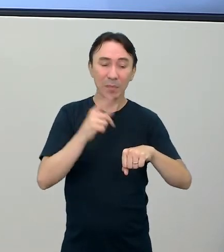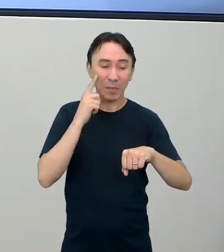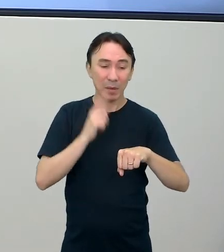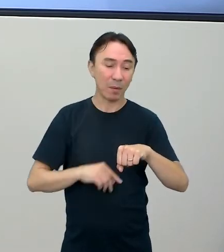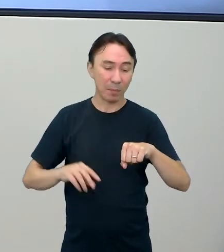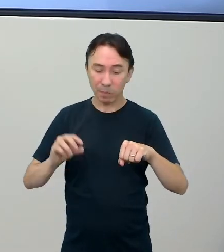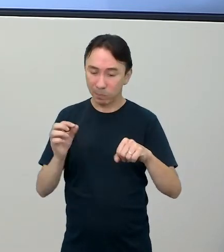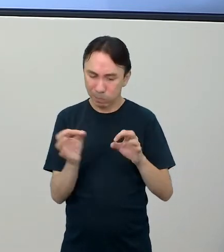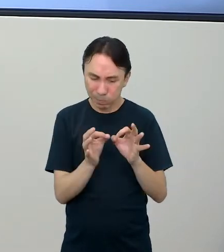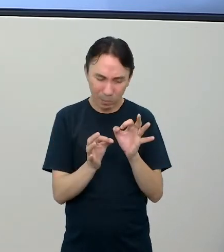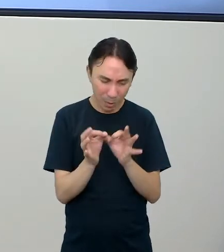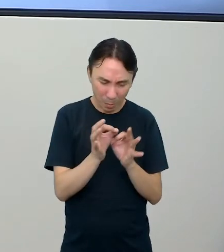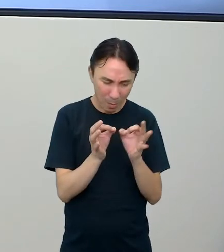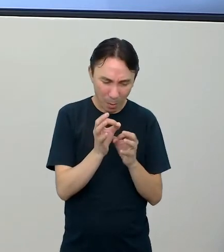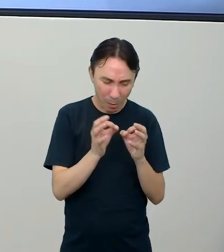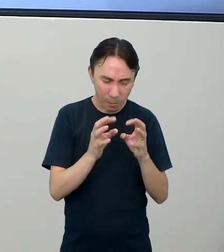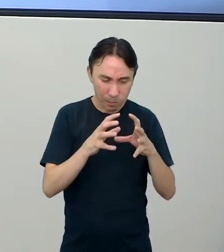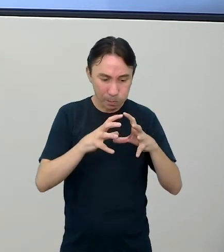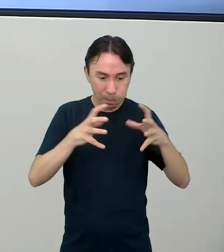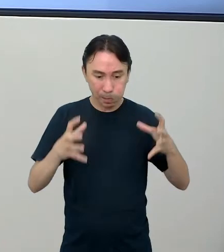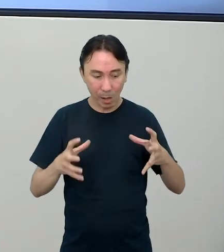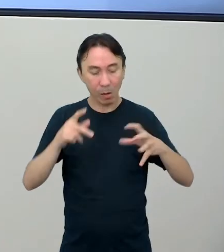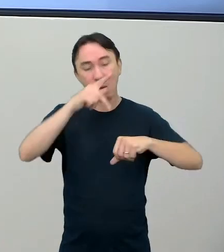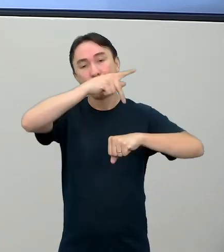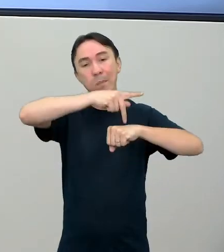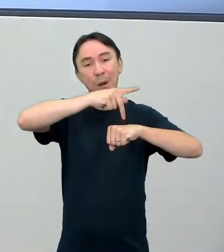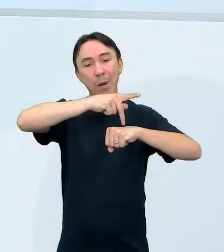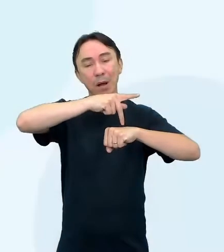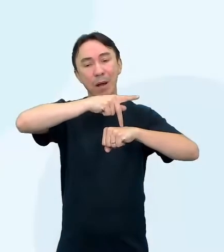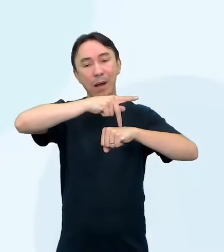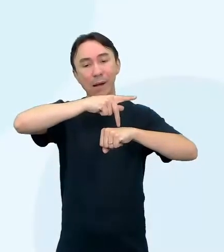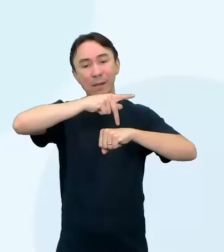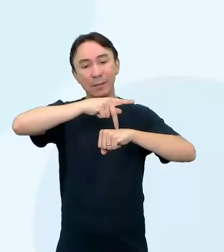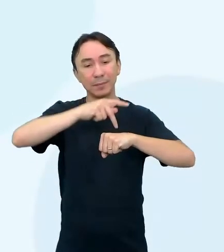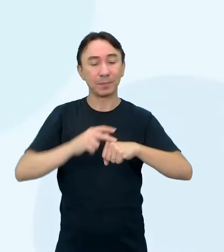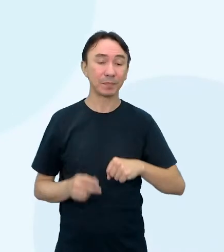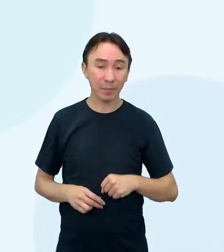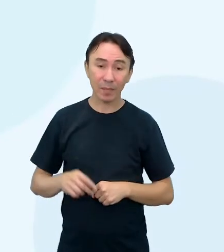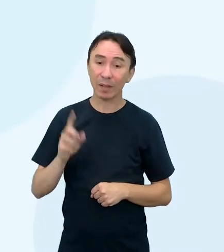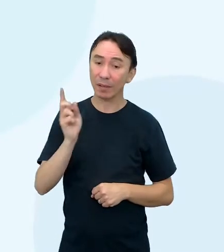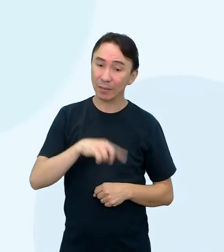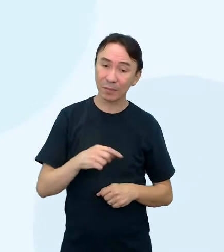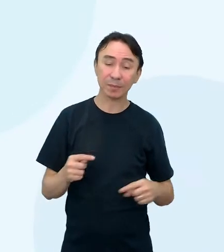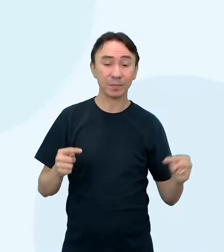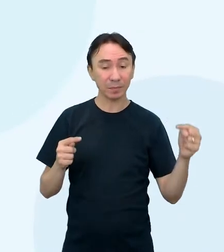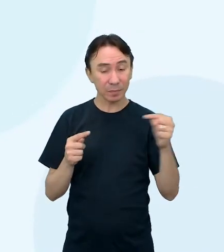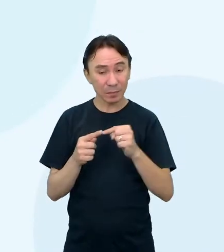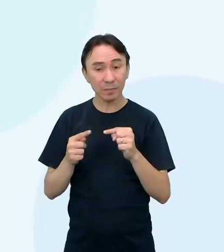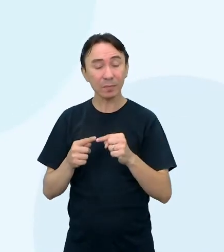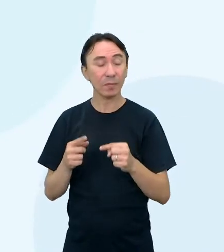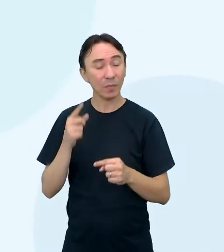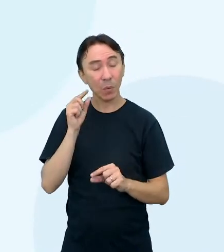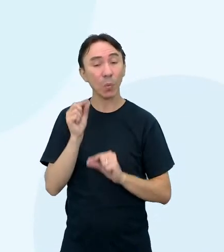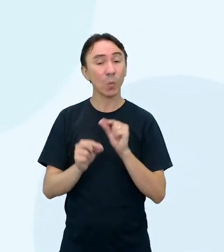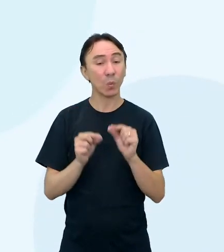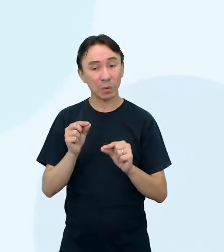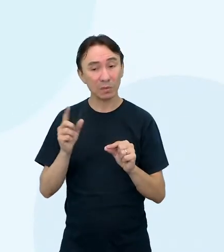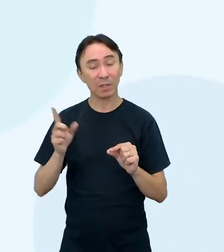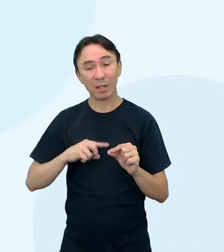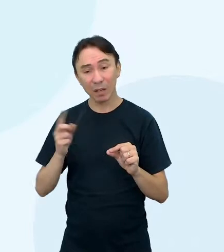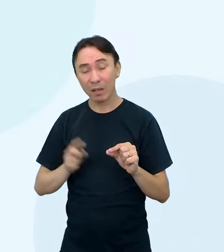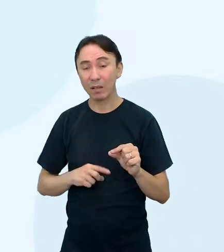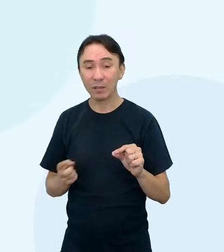juntando e eles acabam formando conjuntos de